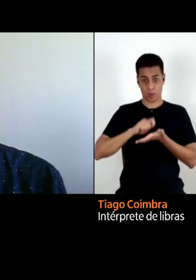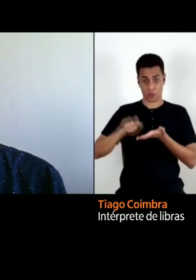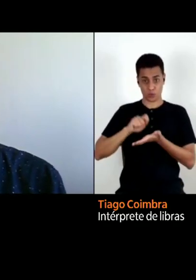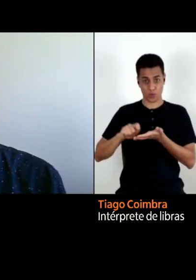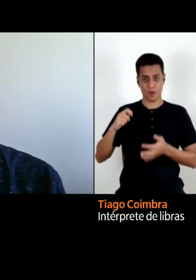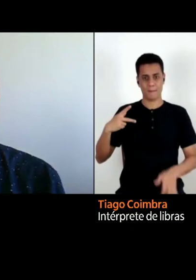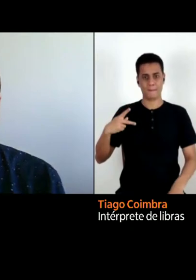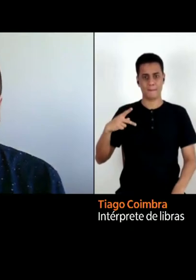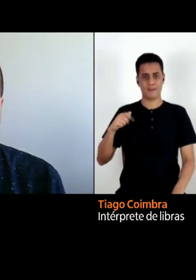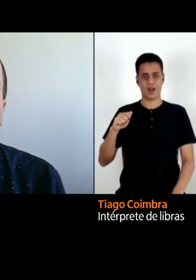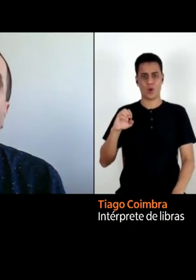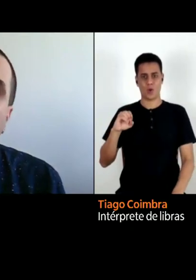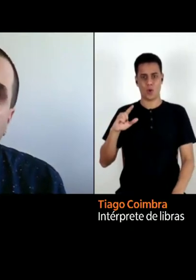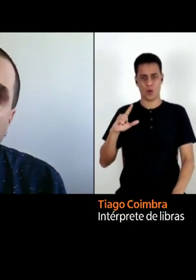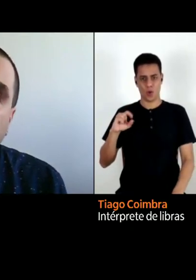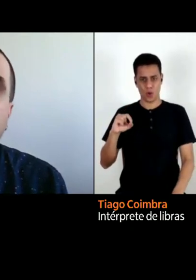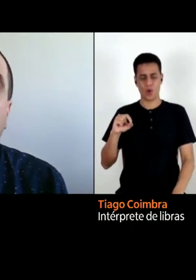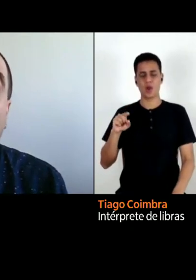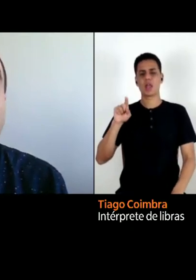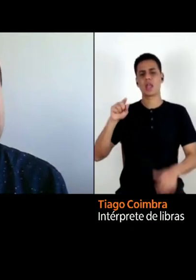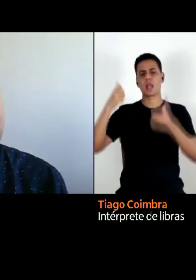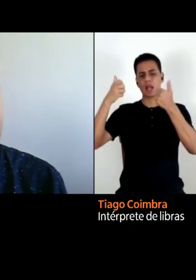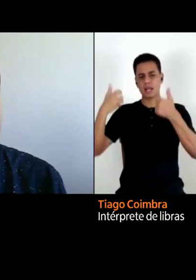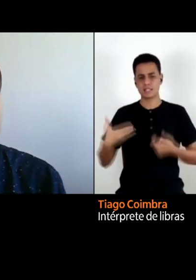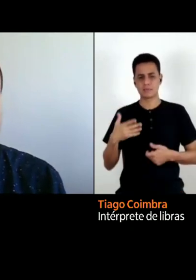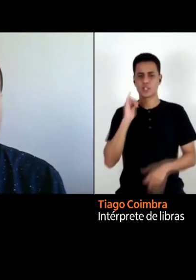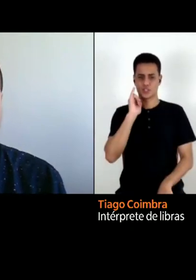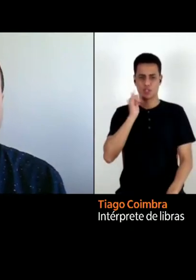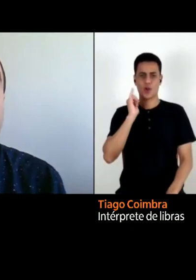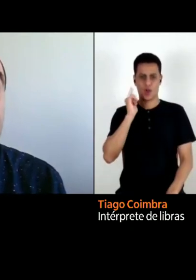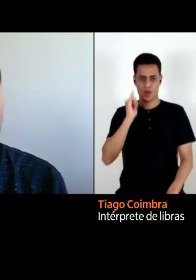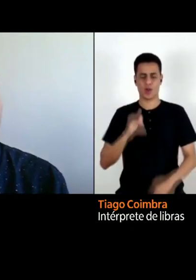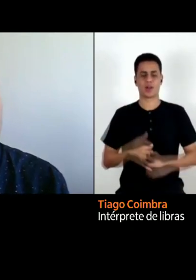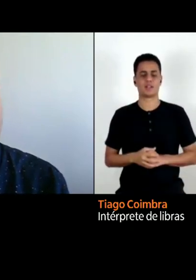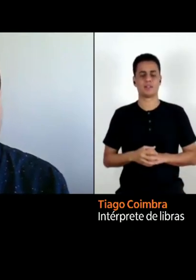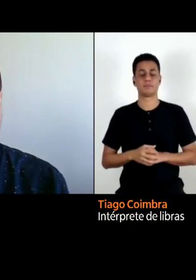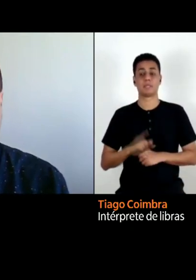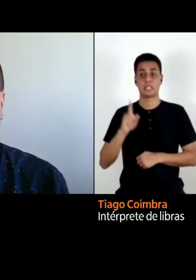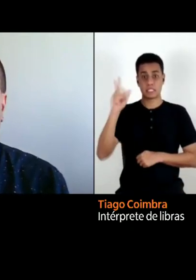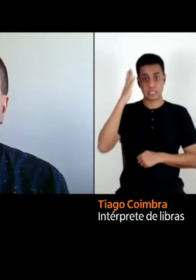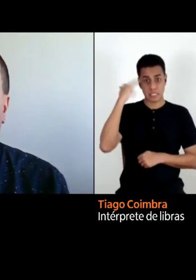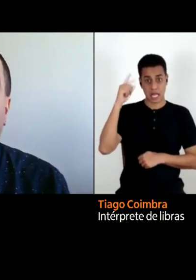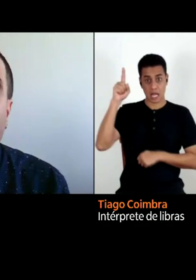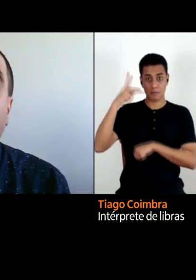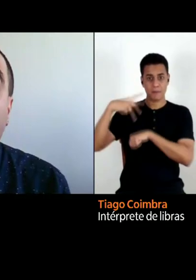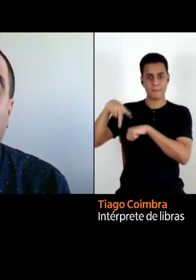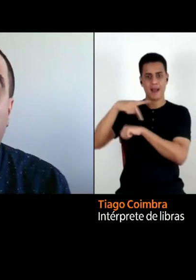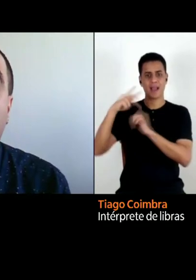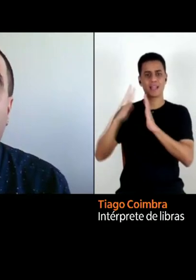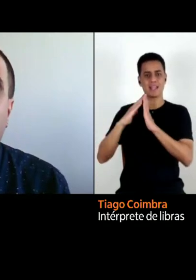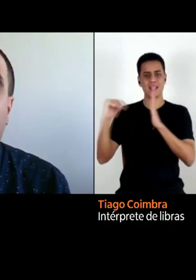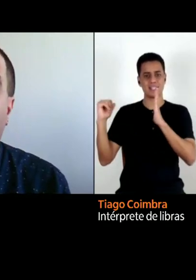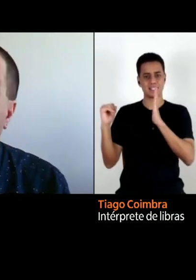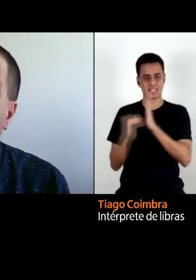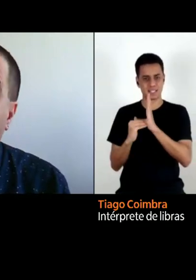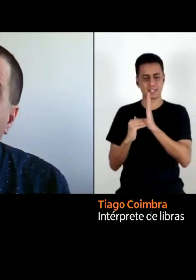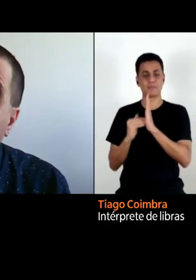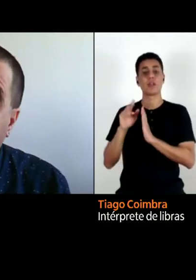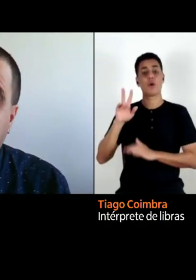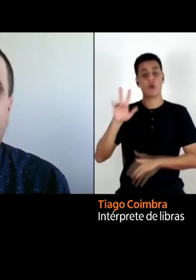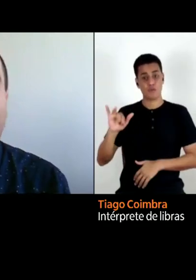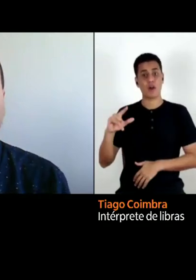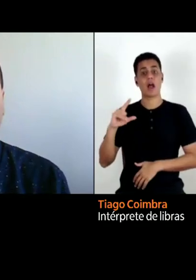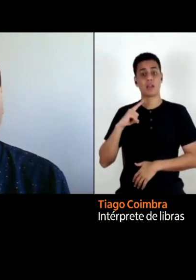instrutiva anedota. Ao saber que a Nova Zelândia iria finalmente ter seu próprio Arquivo Nacional